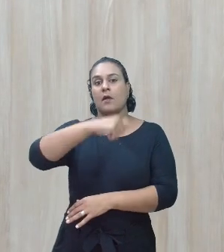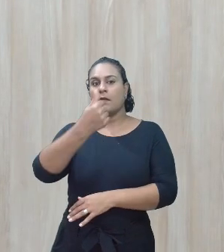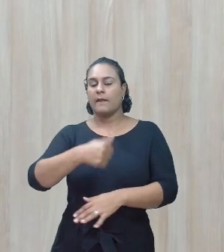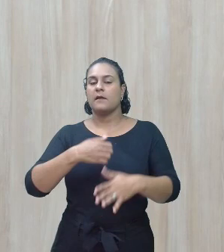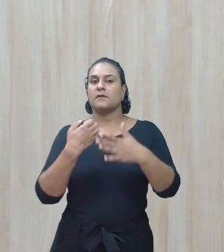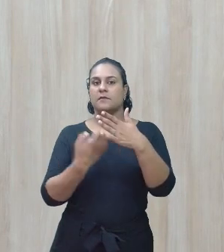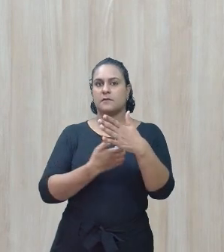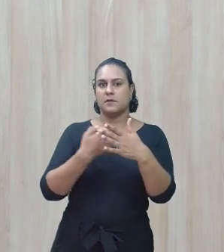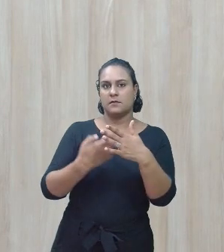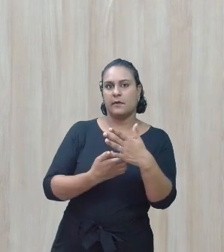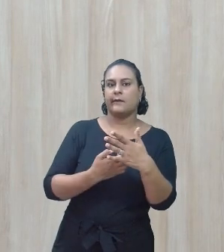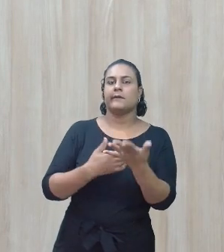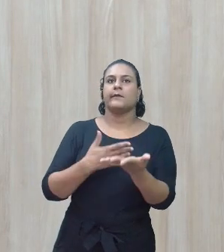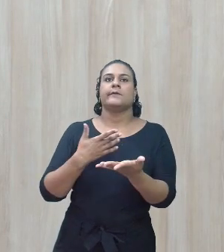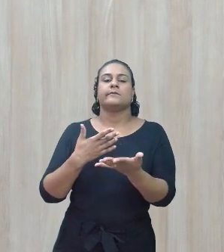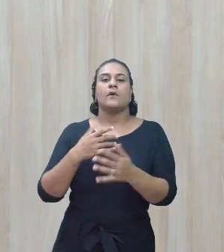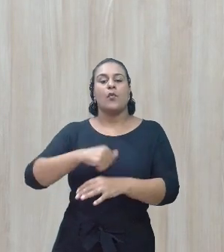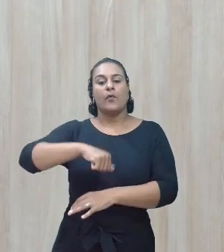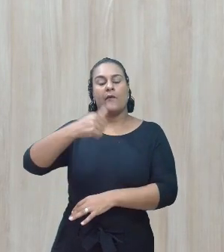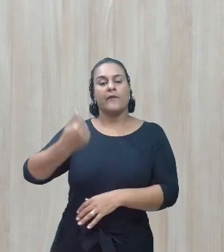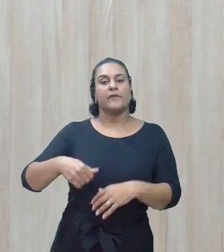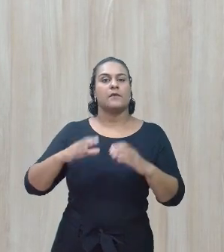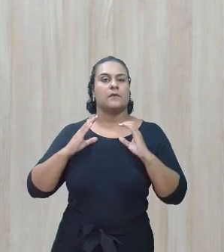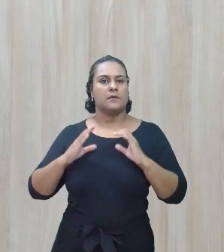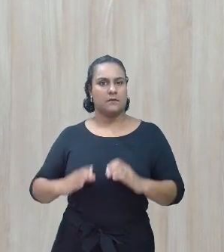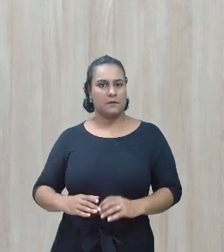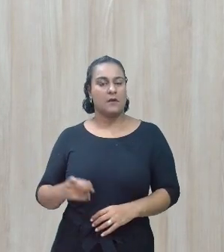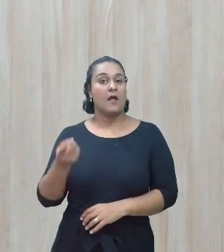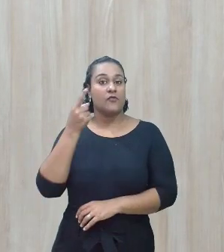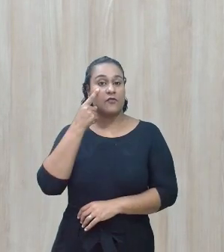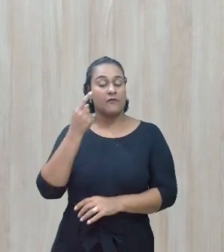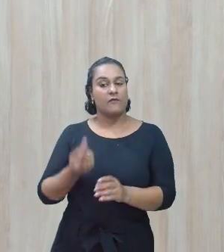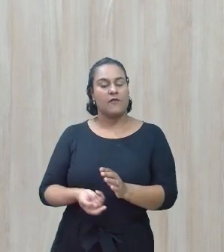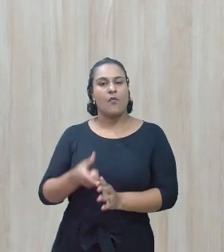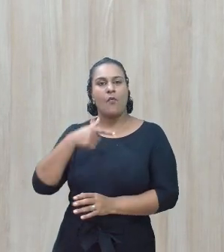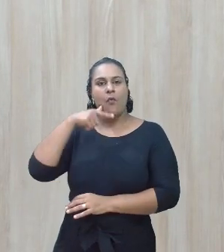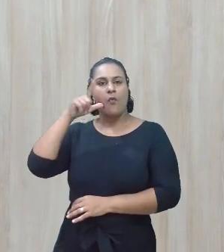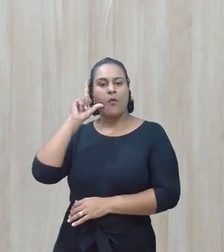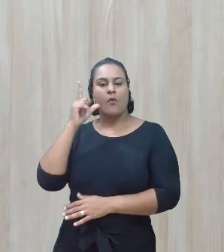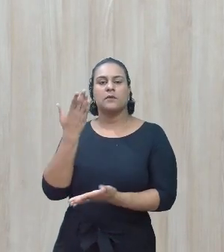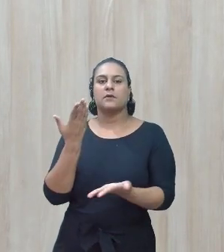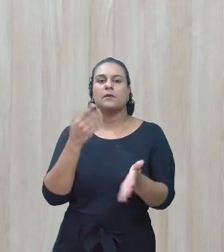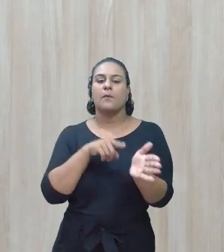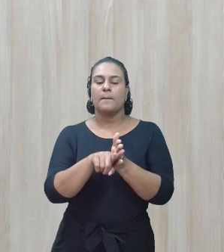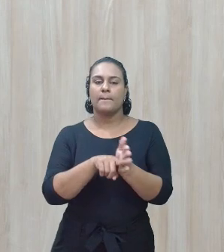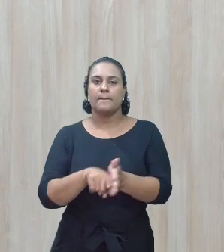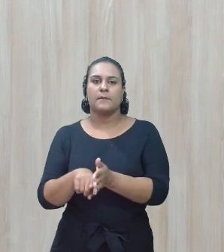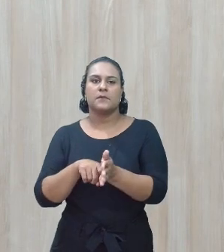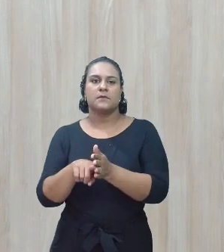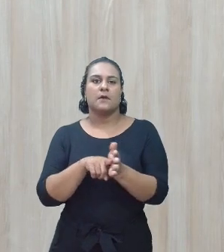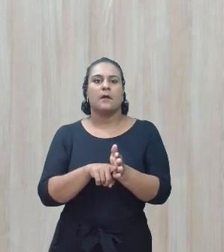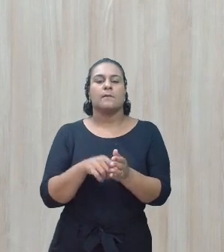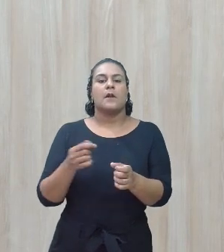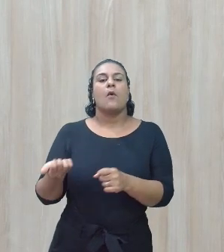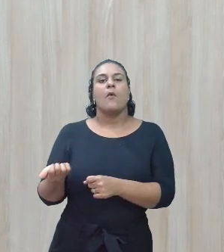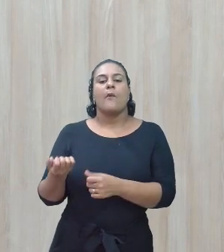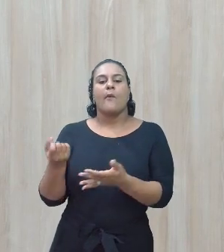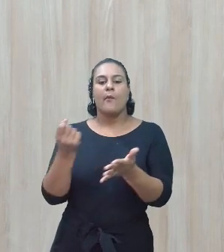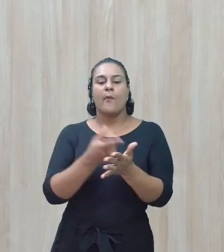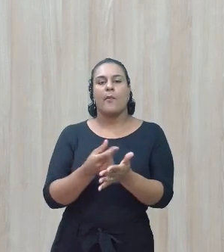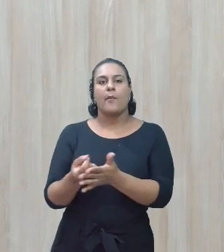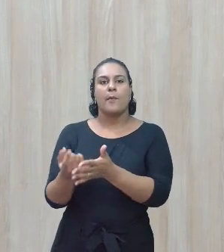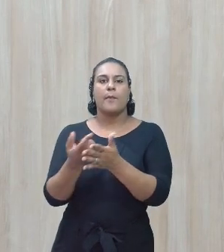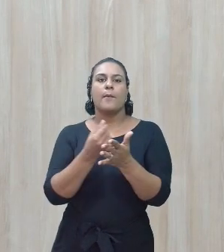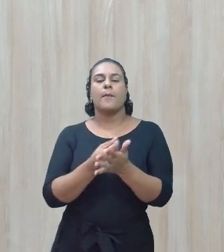para uma análise de comportamento. A gente viu ontem uma pesquisa que se adequa ao consumo de água, por exemplo, de acordo com